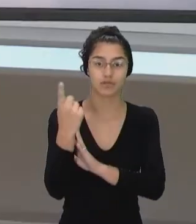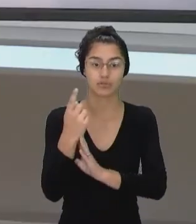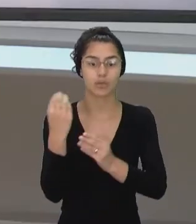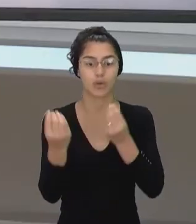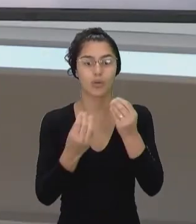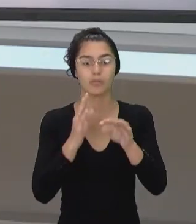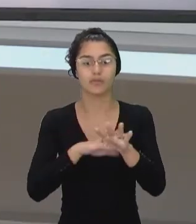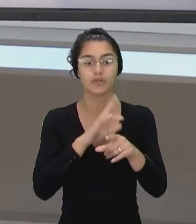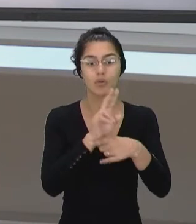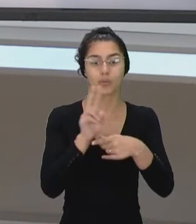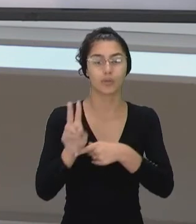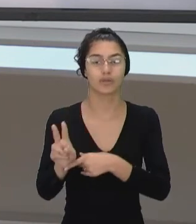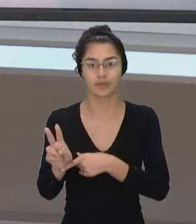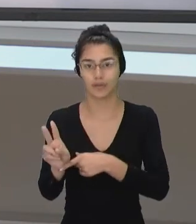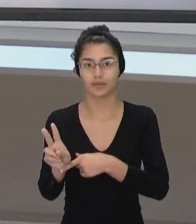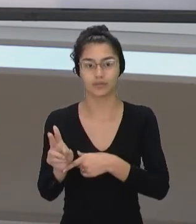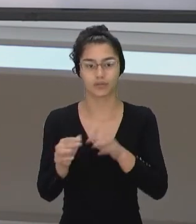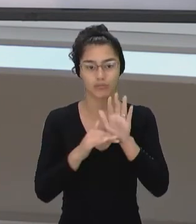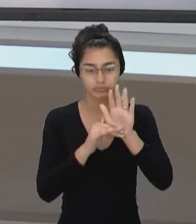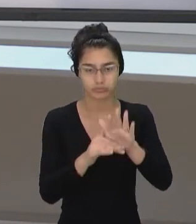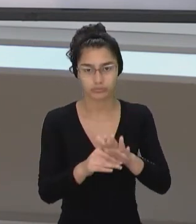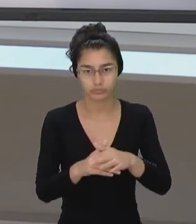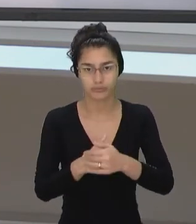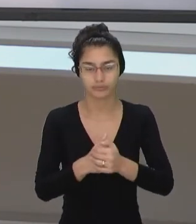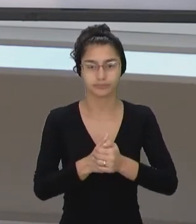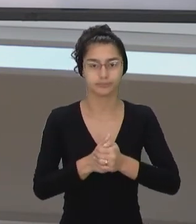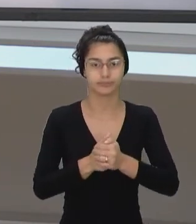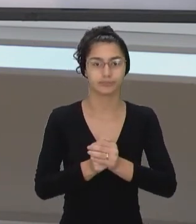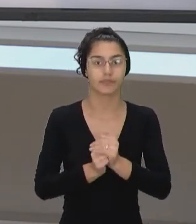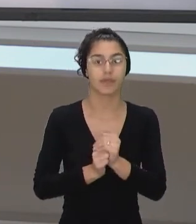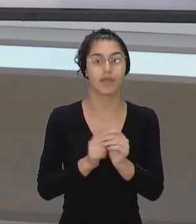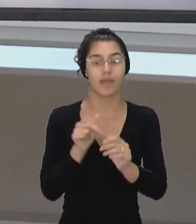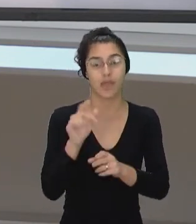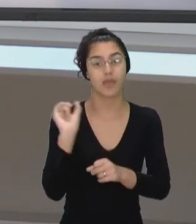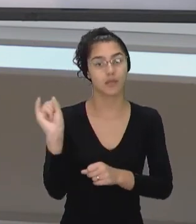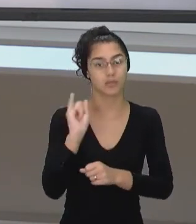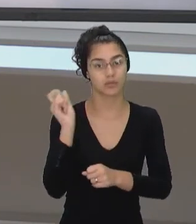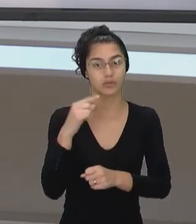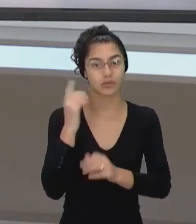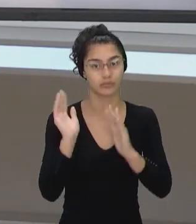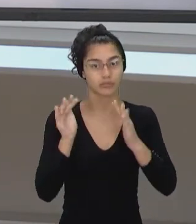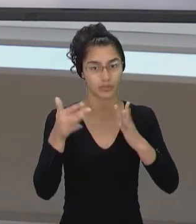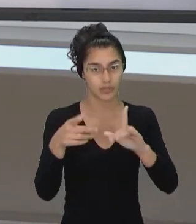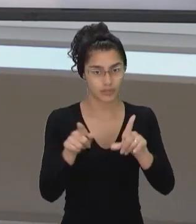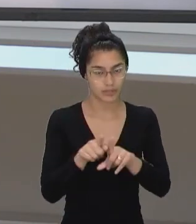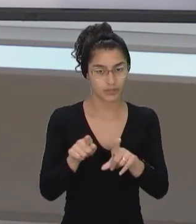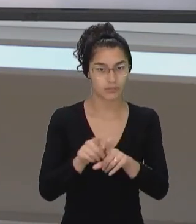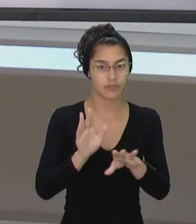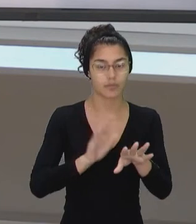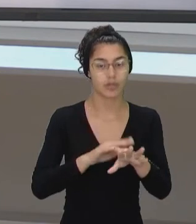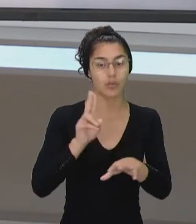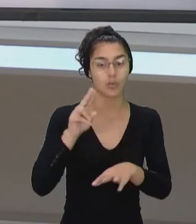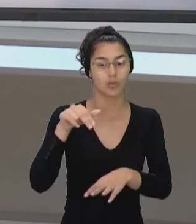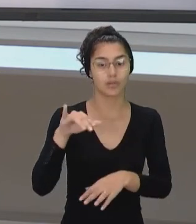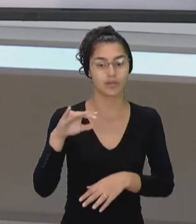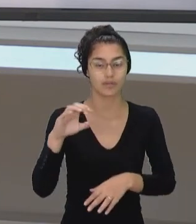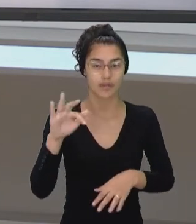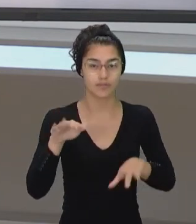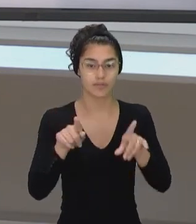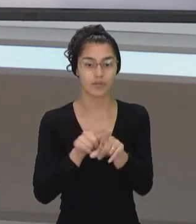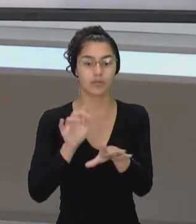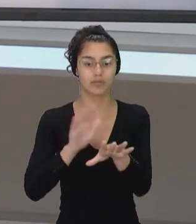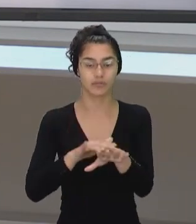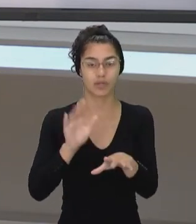como tratar essas doenças recorrentes? Então, isso é importante a gente focar e é o que a Unicef também fala,